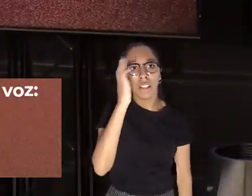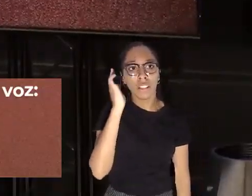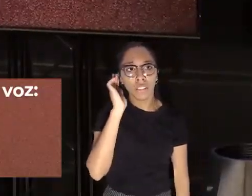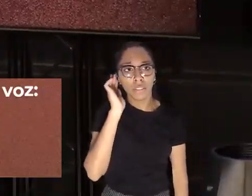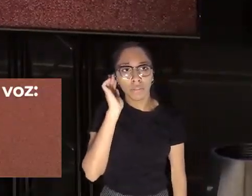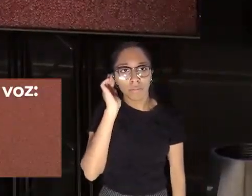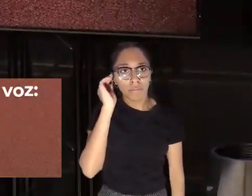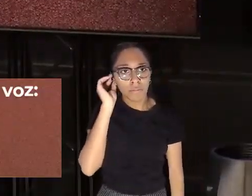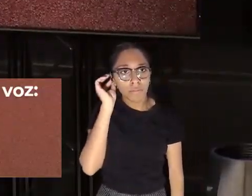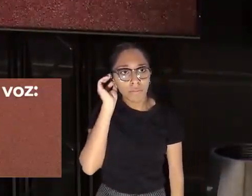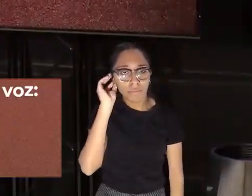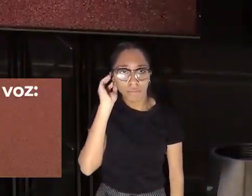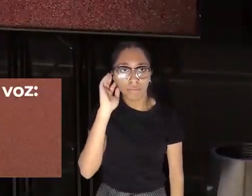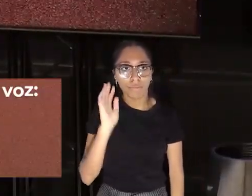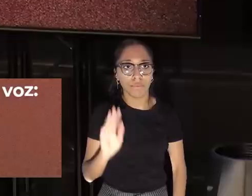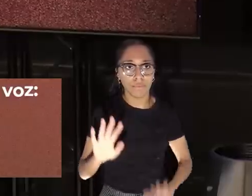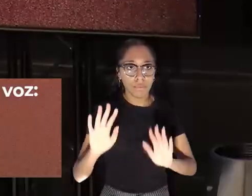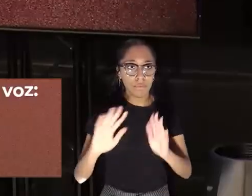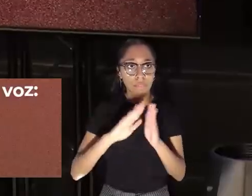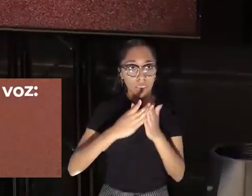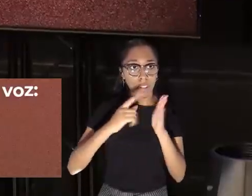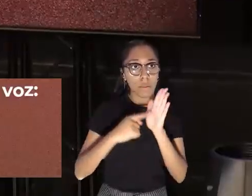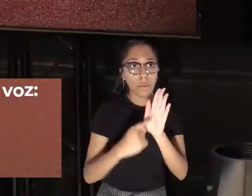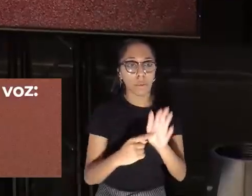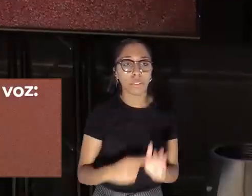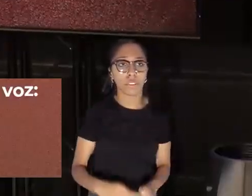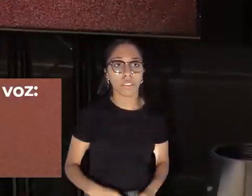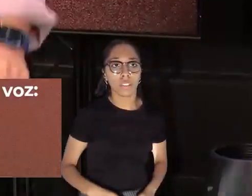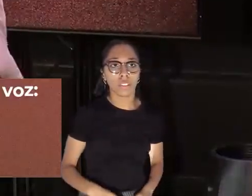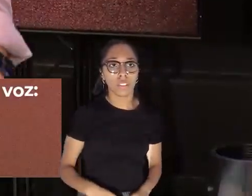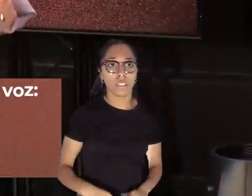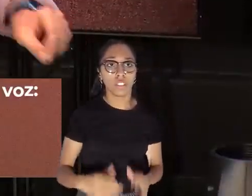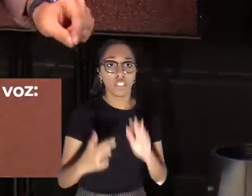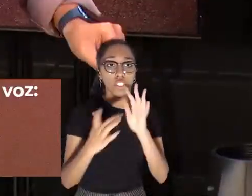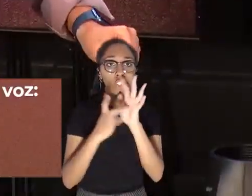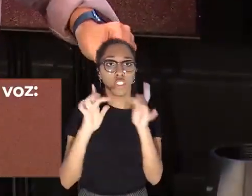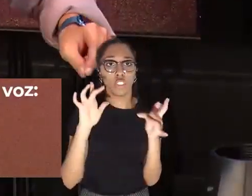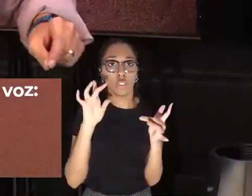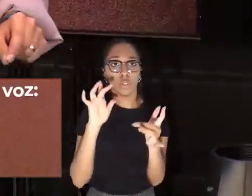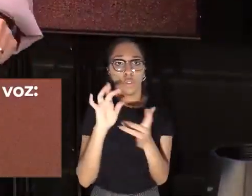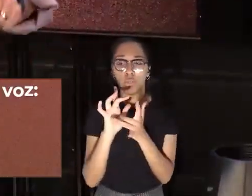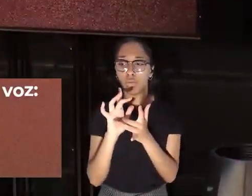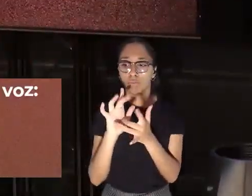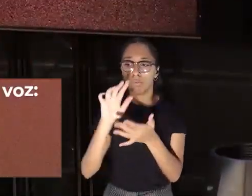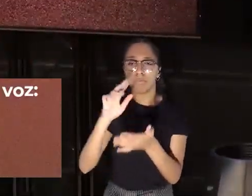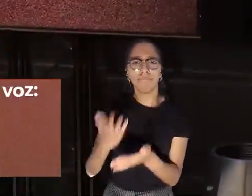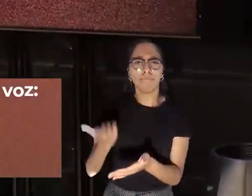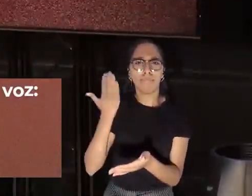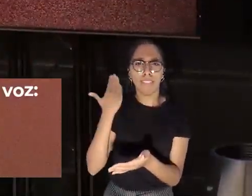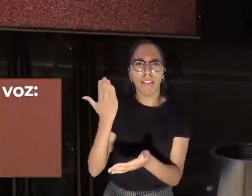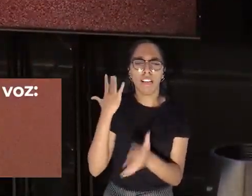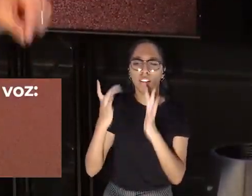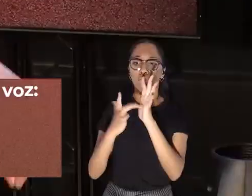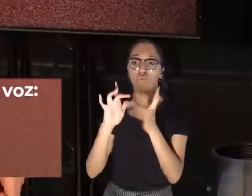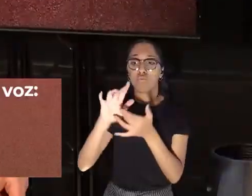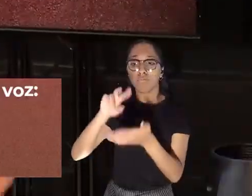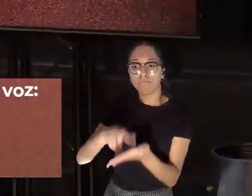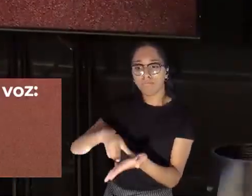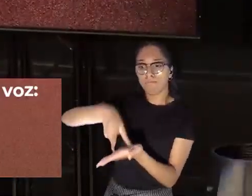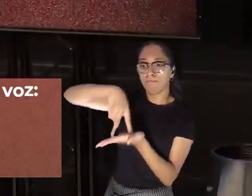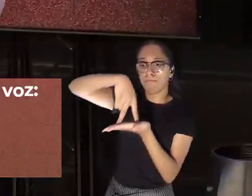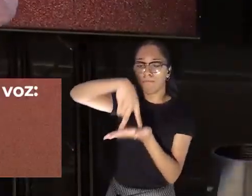importante dia da festa. Jesus levantou-se e disse em alta voz, presta atenção, se alguém tem